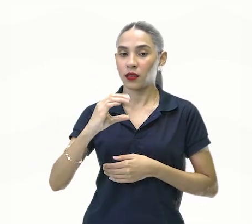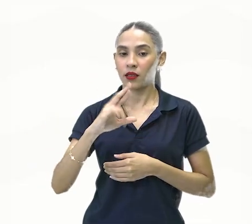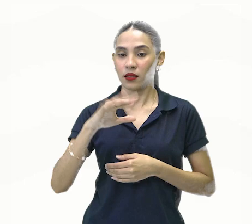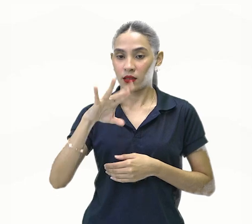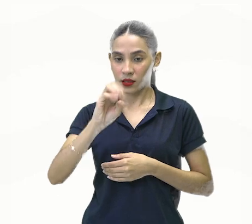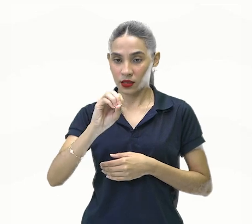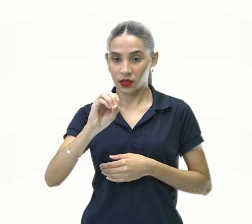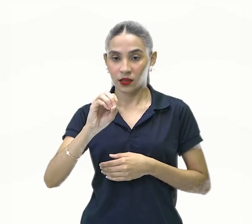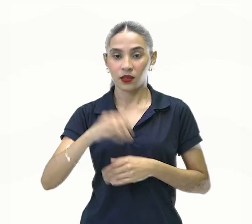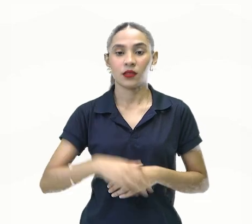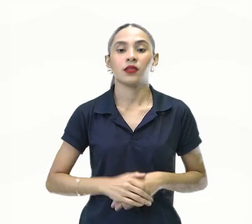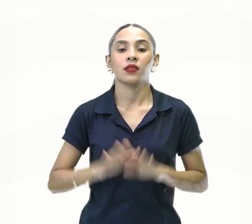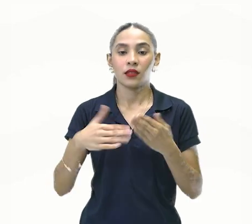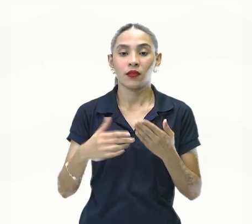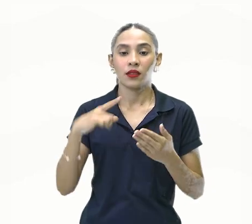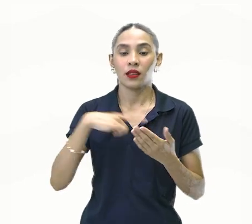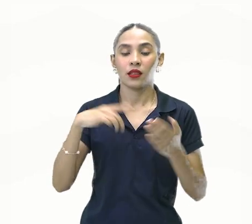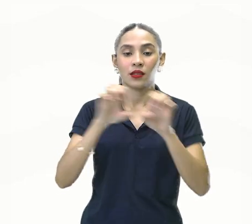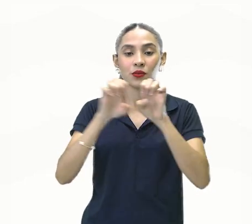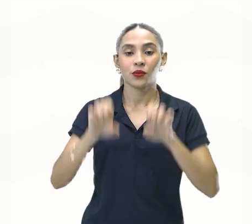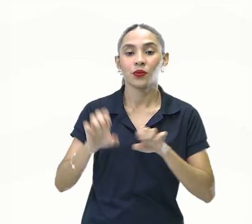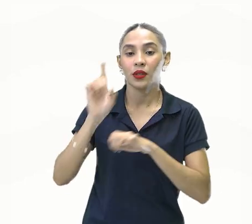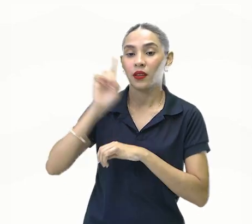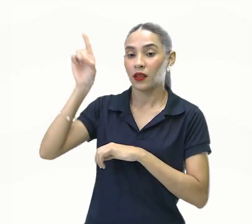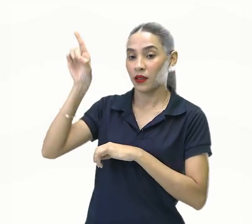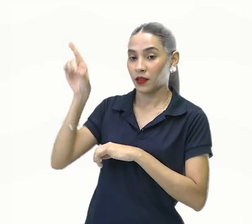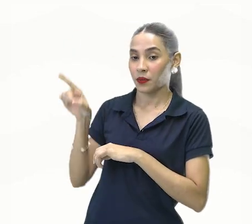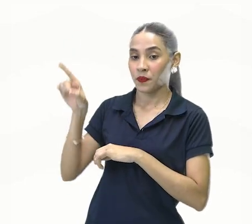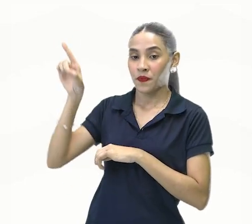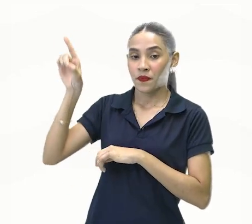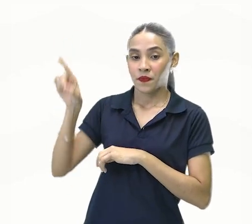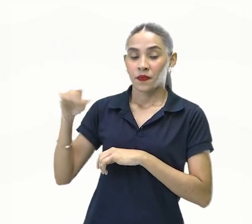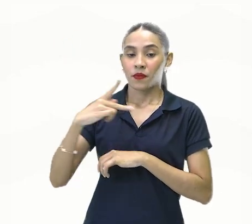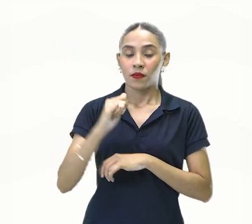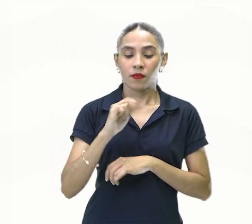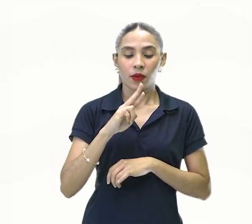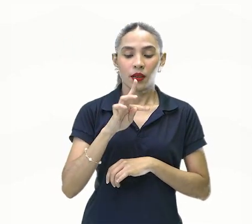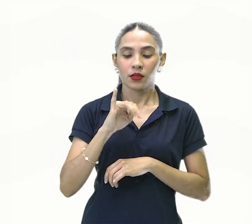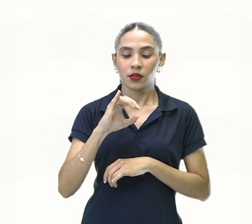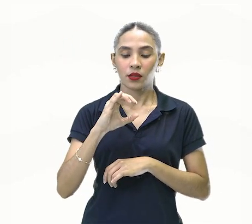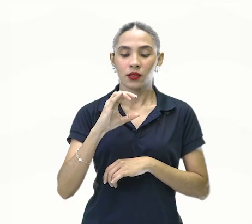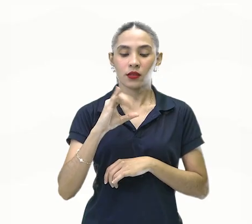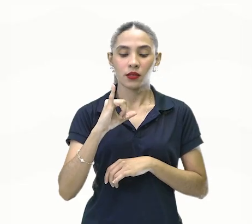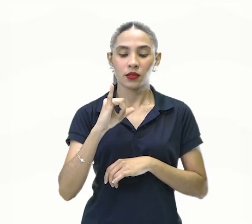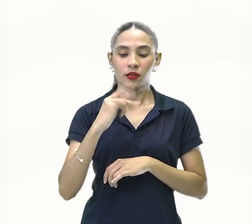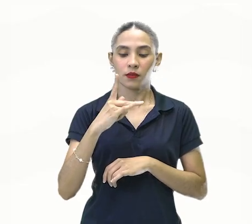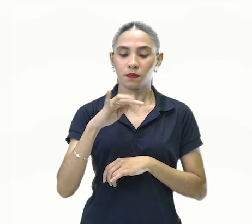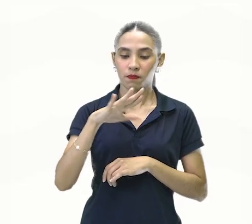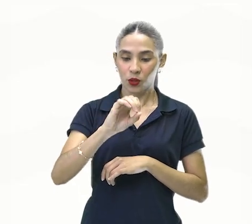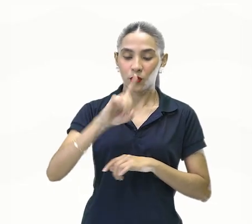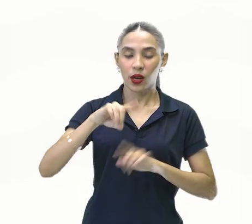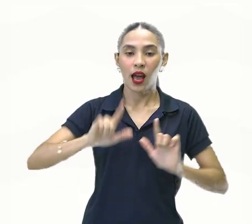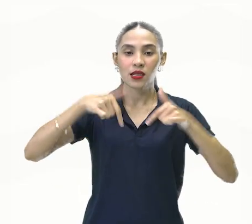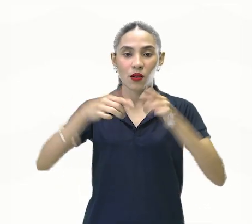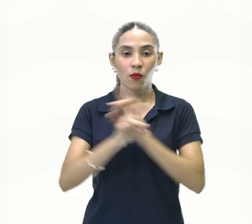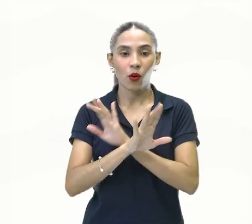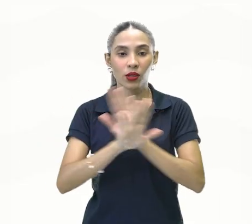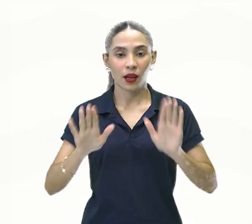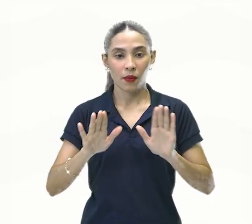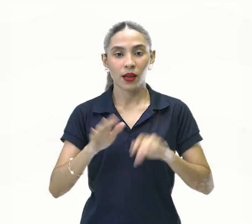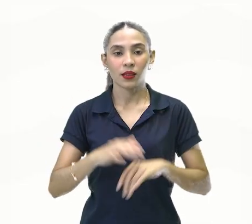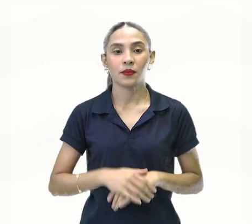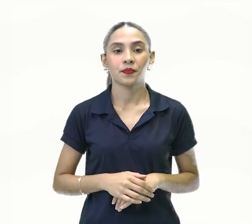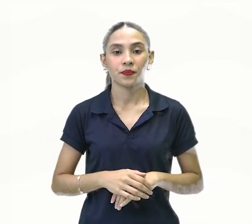então, essa forma aqui do particípio. Então, o particípio, gente, é ação pronta e